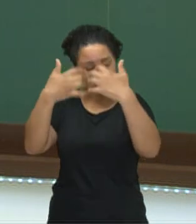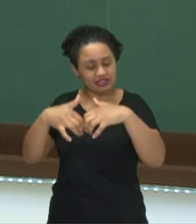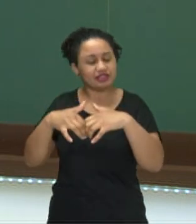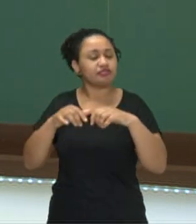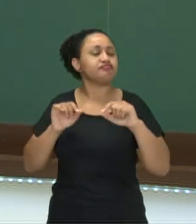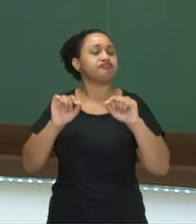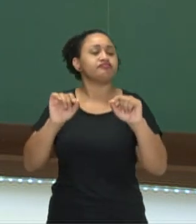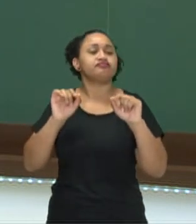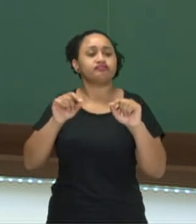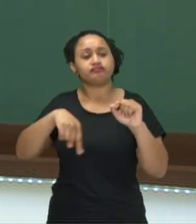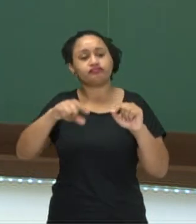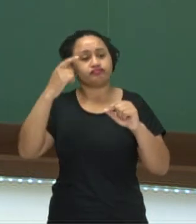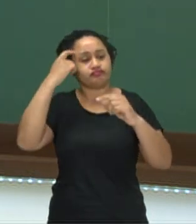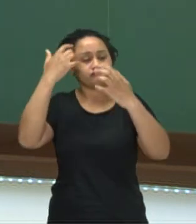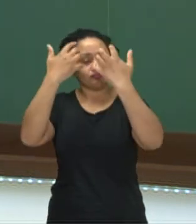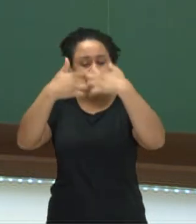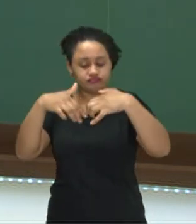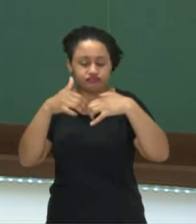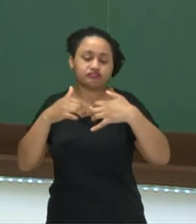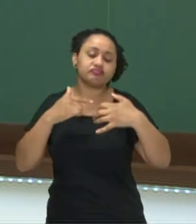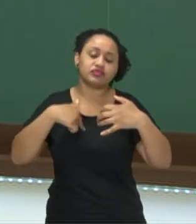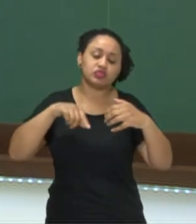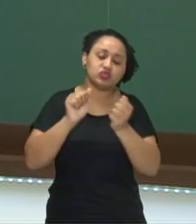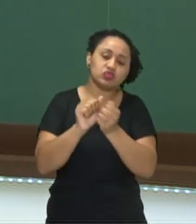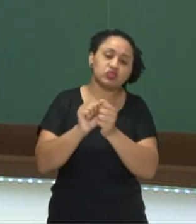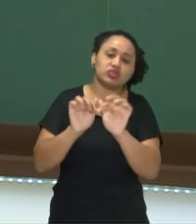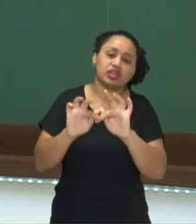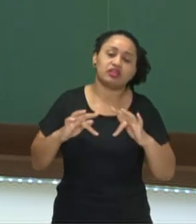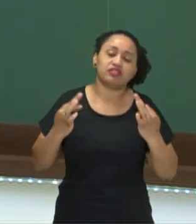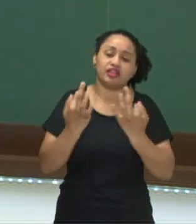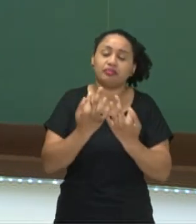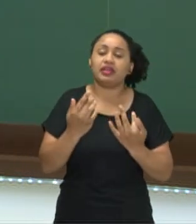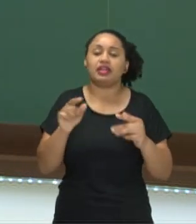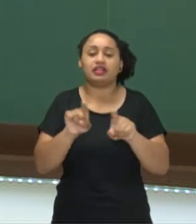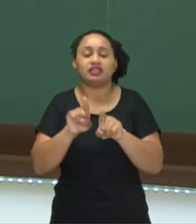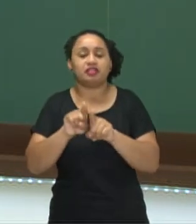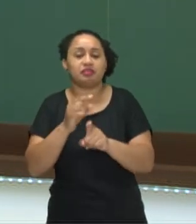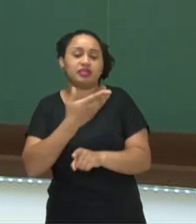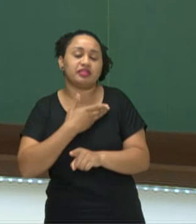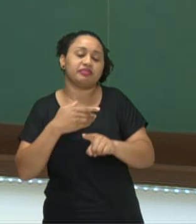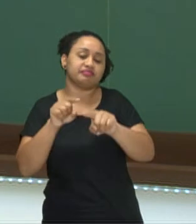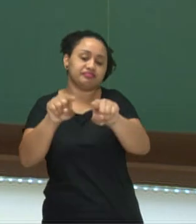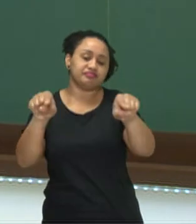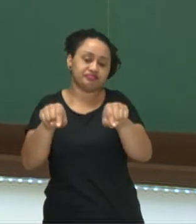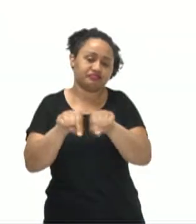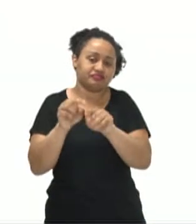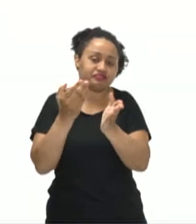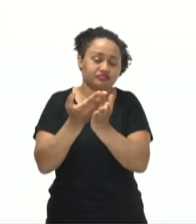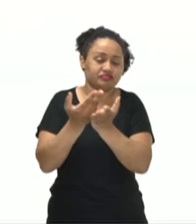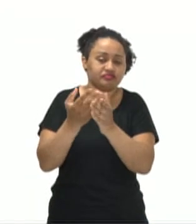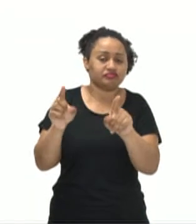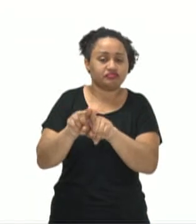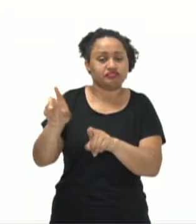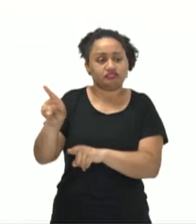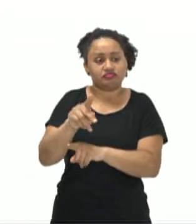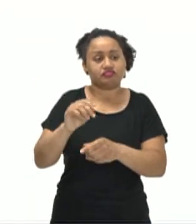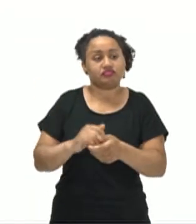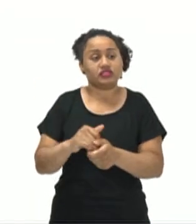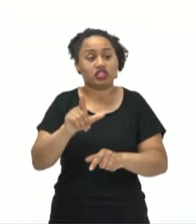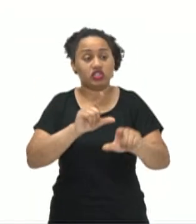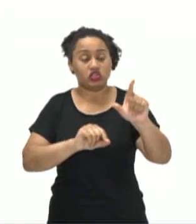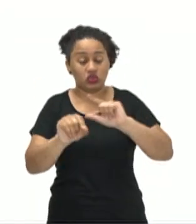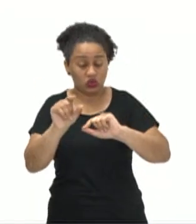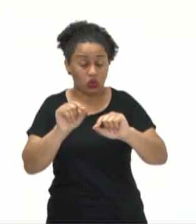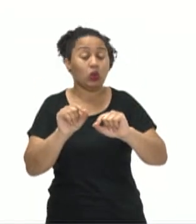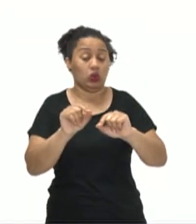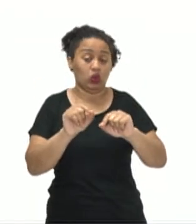atividade? Para vocês pensarem com vocês, com a família de vocês, com os colegas de sala, com o seu professor. Escolha um passivo